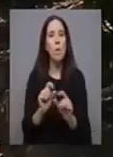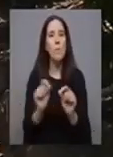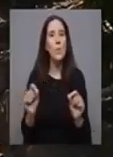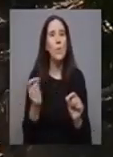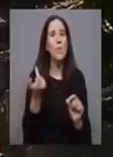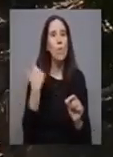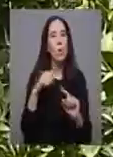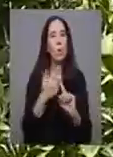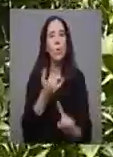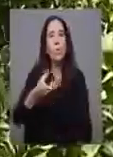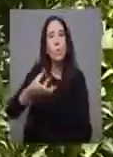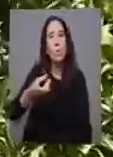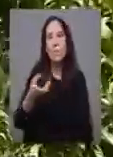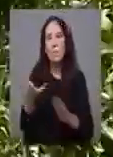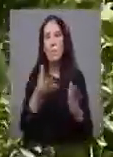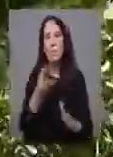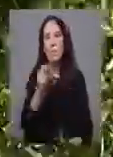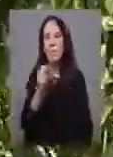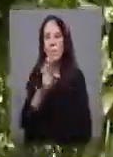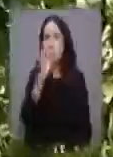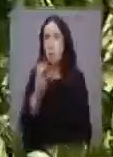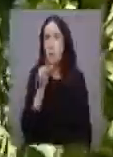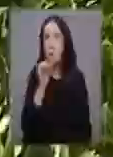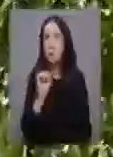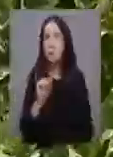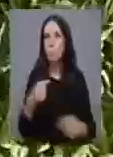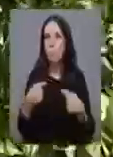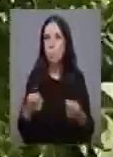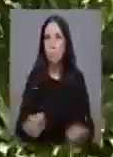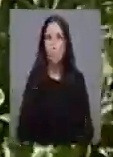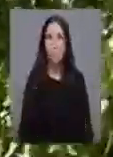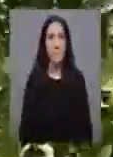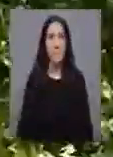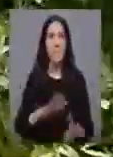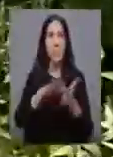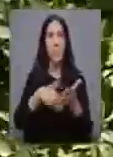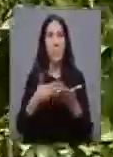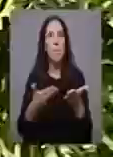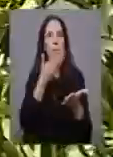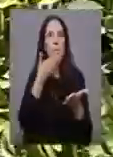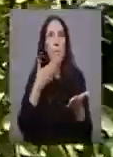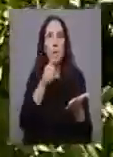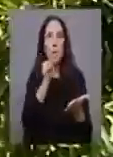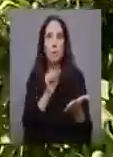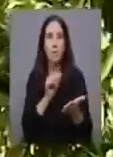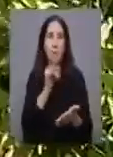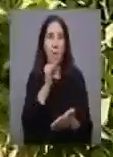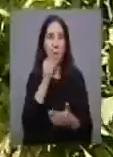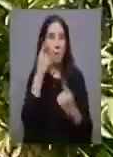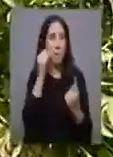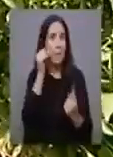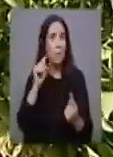homólogo de 2019 de cerca de 30% do consumo de água. Ainda não é conhecido o plano de eficiência hídrica para o Algarve, que seria apresentado até